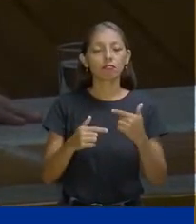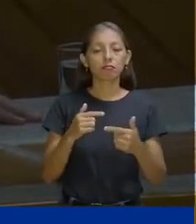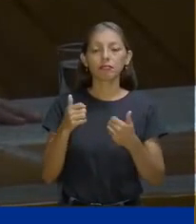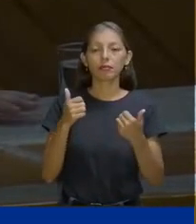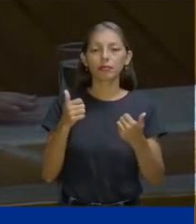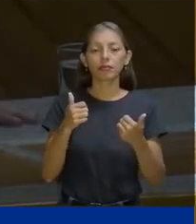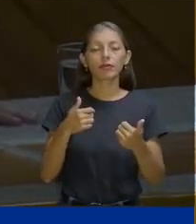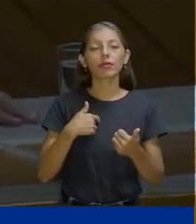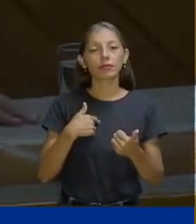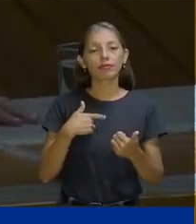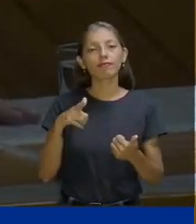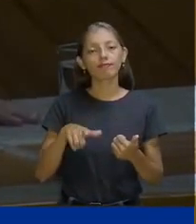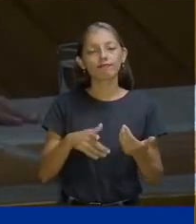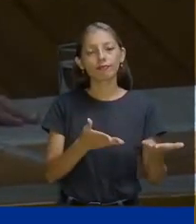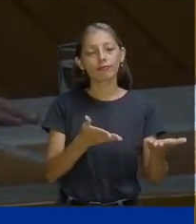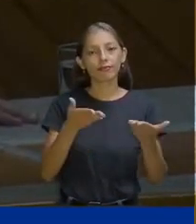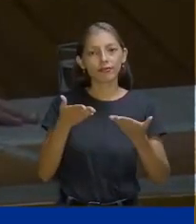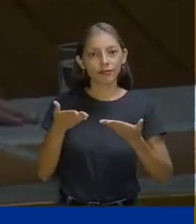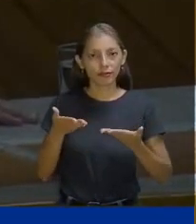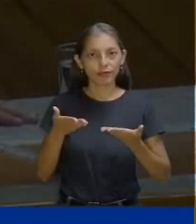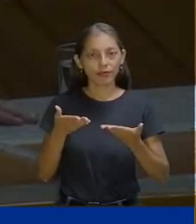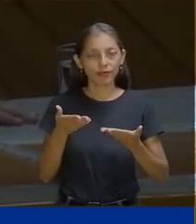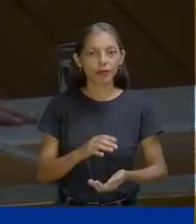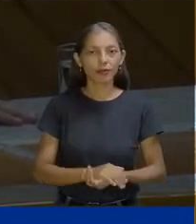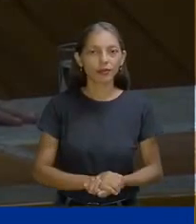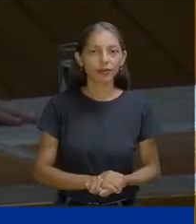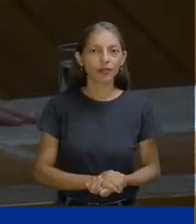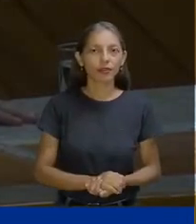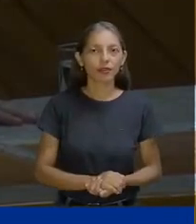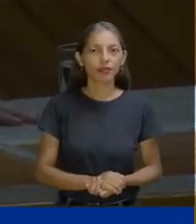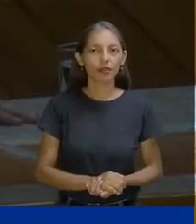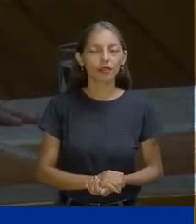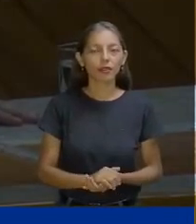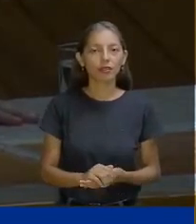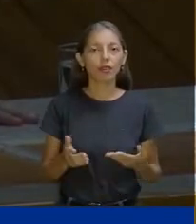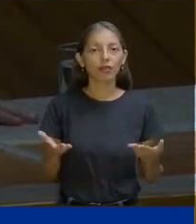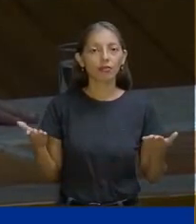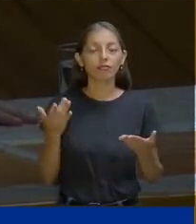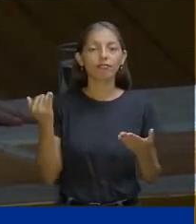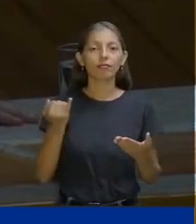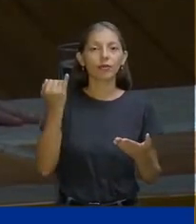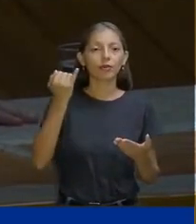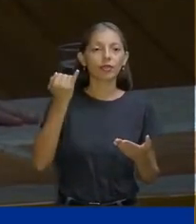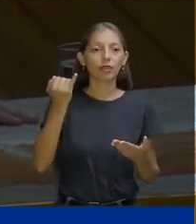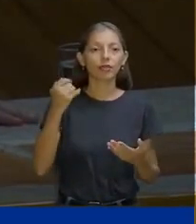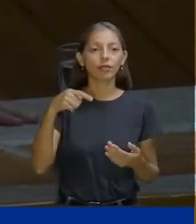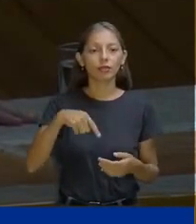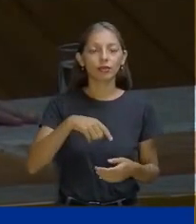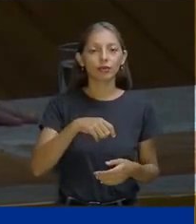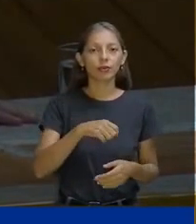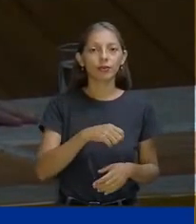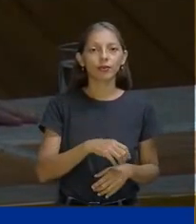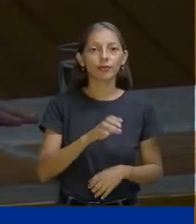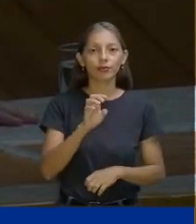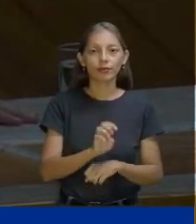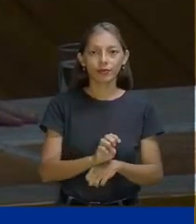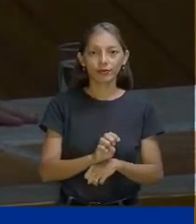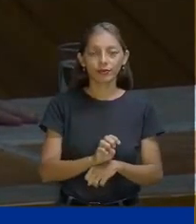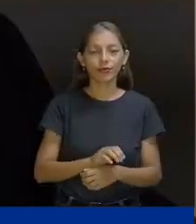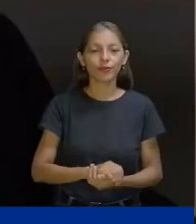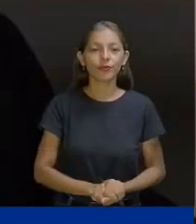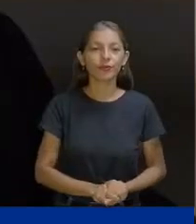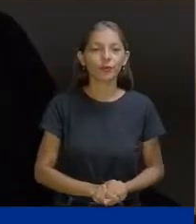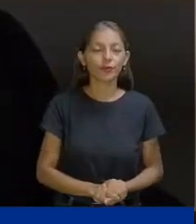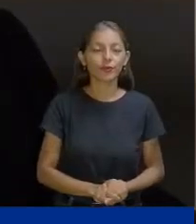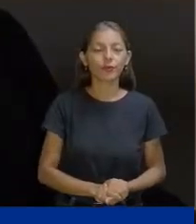esse convite. Acho que é um momento simbólico, né, muito importante para o nosso Estado. Só mesmo para reforçar e agradecer, senhor presidente. Muito obrigado.